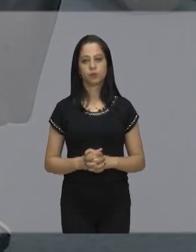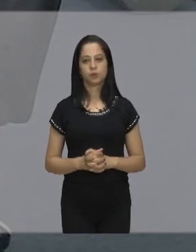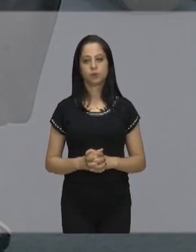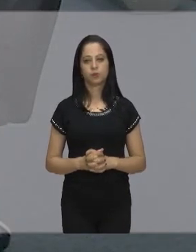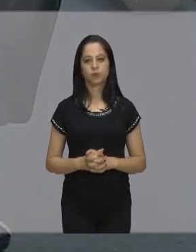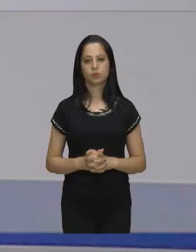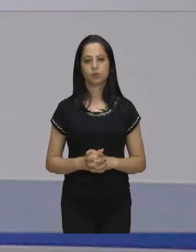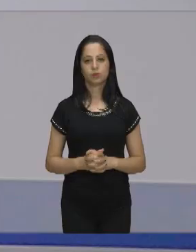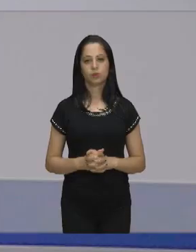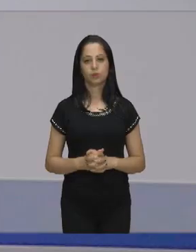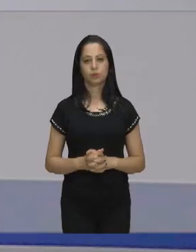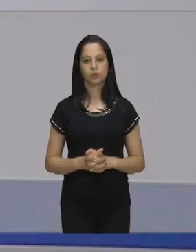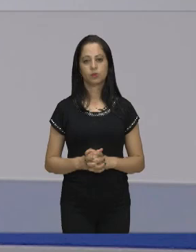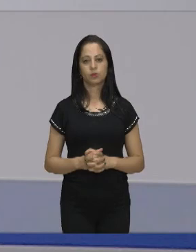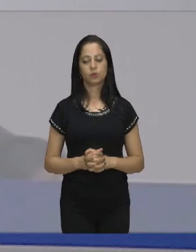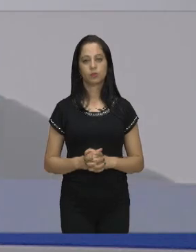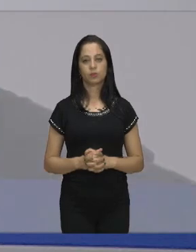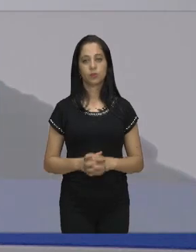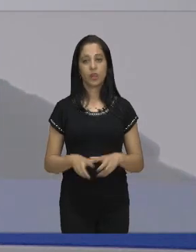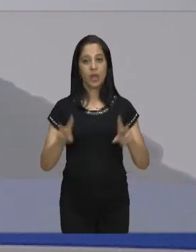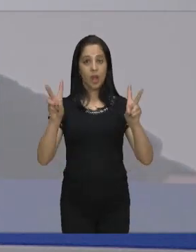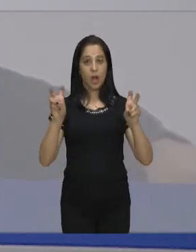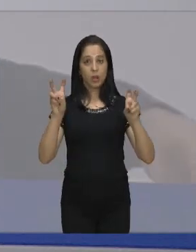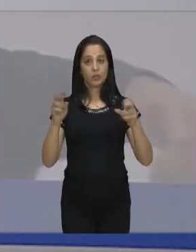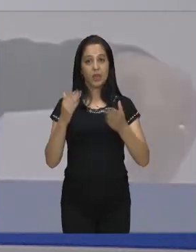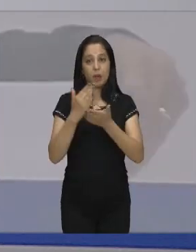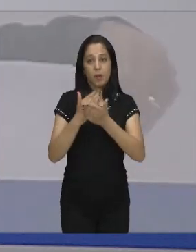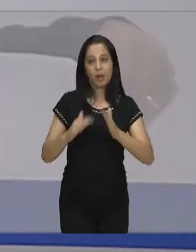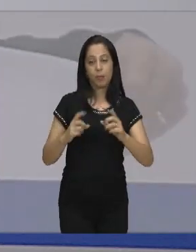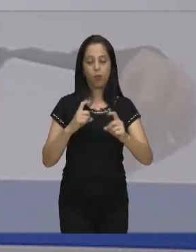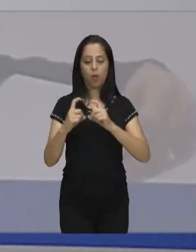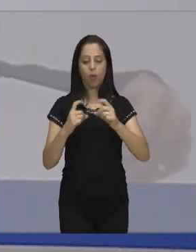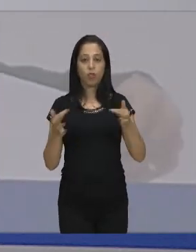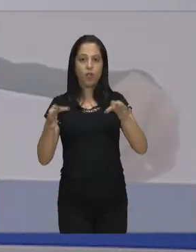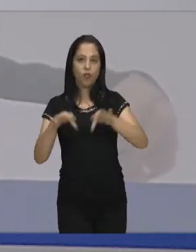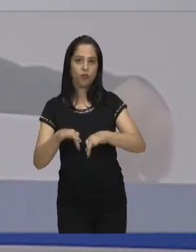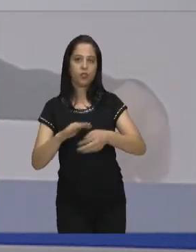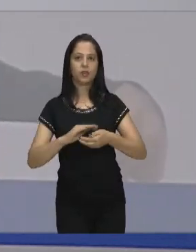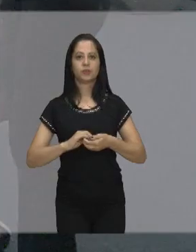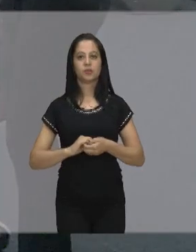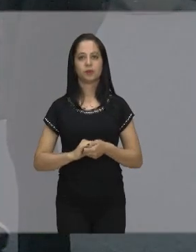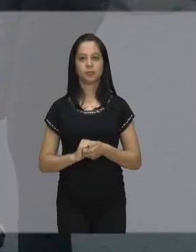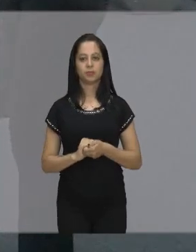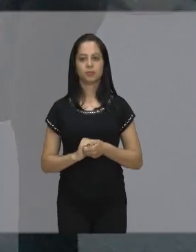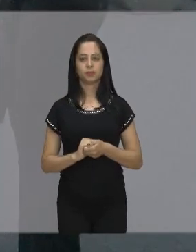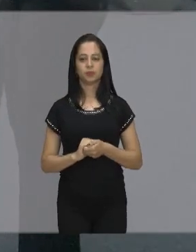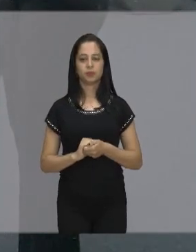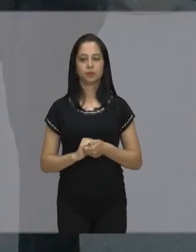Nada mais havendo a tratar, está encerrada a presente sessão. Acredito.